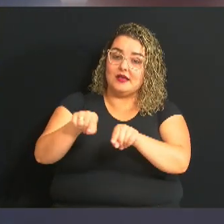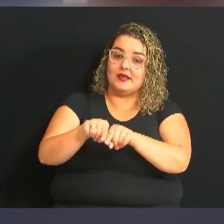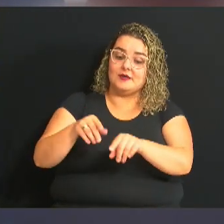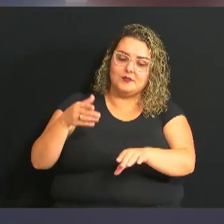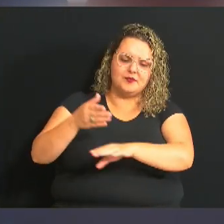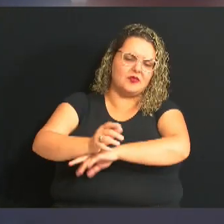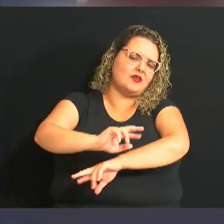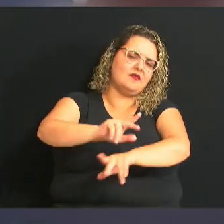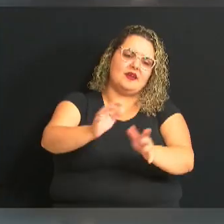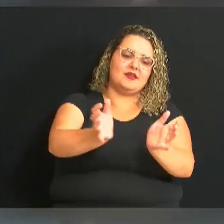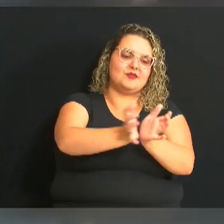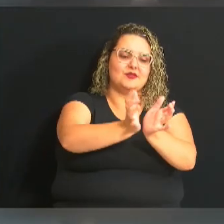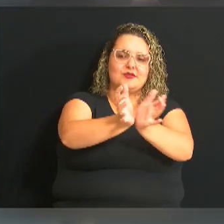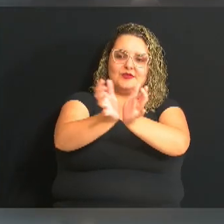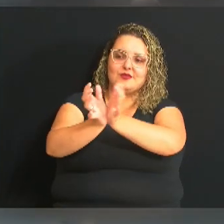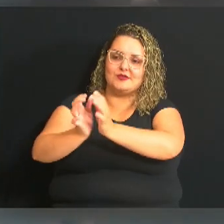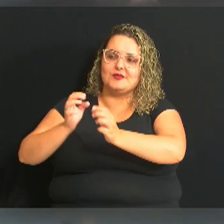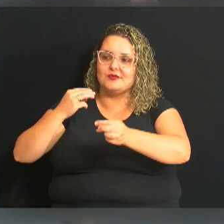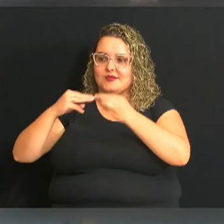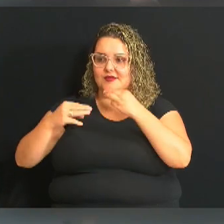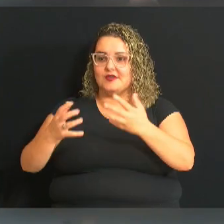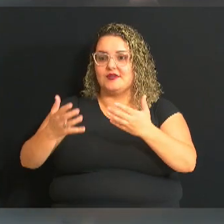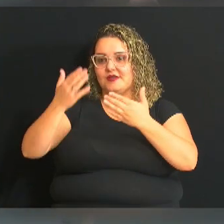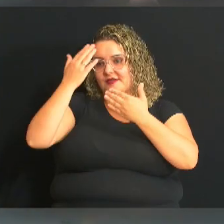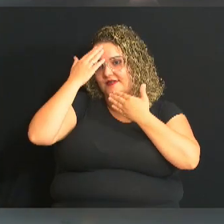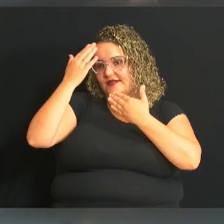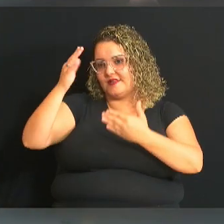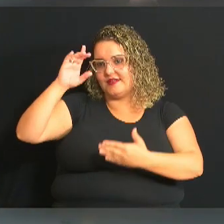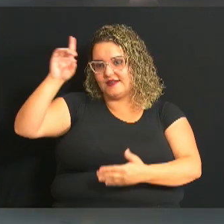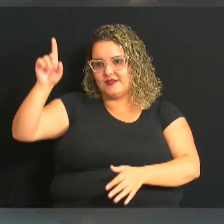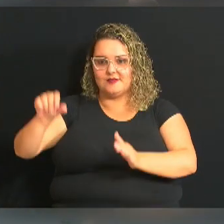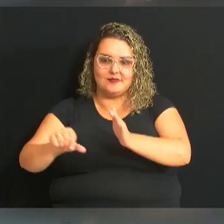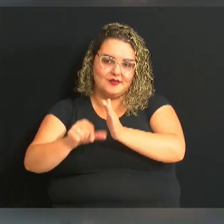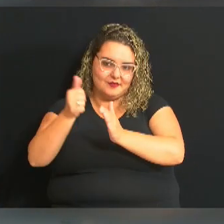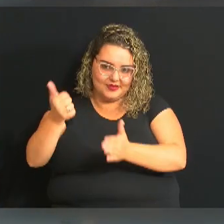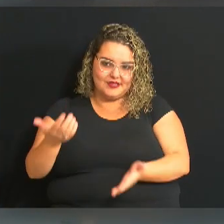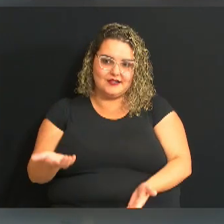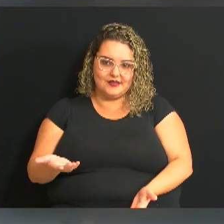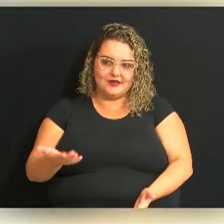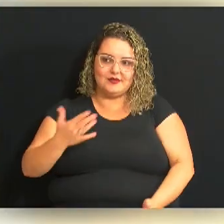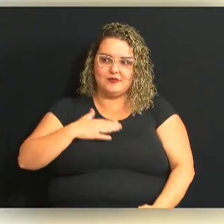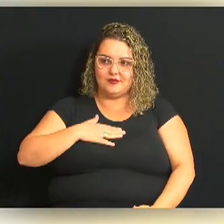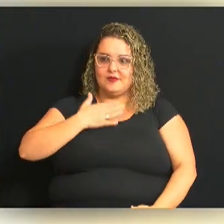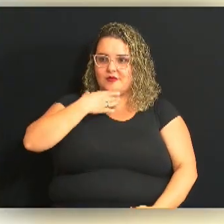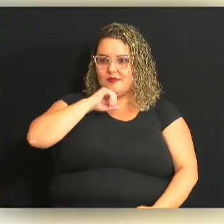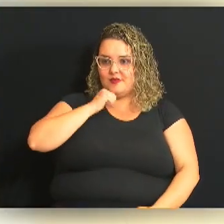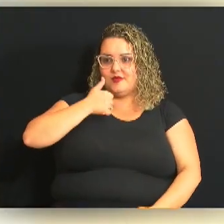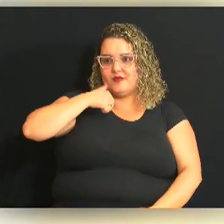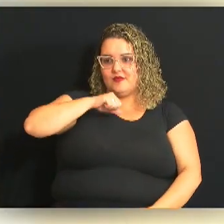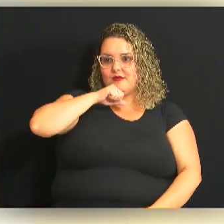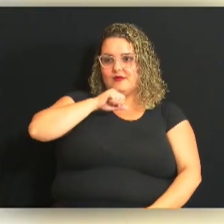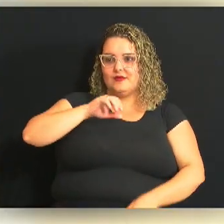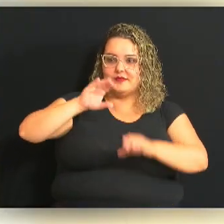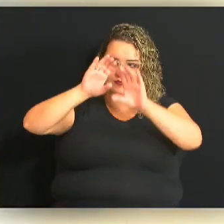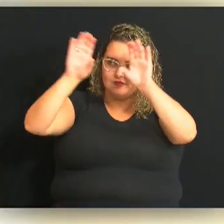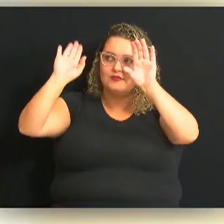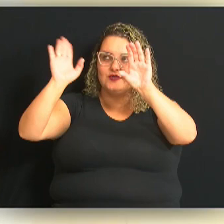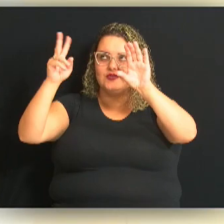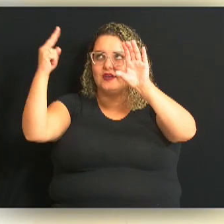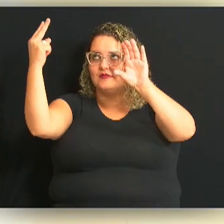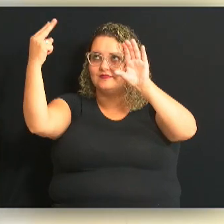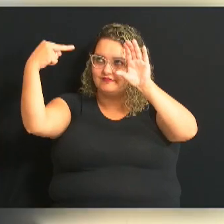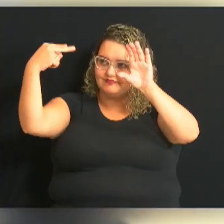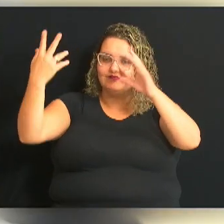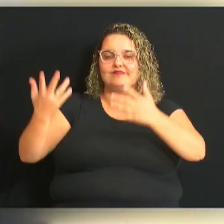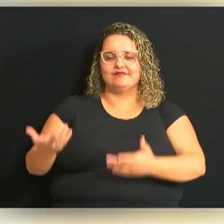inúmeros grupos musicais. Eu quero agradecer a Deus, primeiramente, ao meu pai e minha mãe que estão lá no céu,